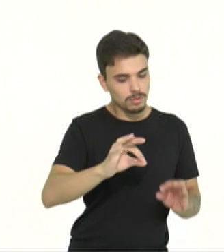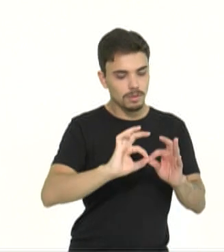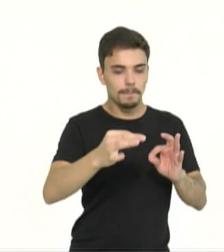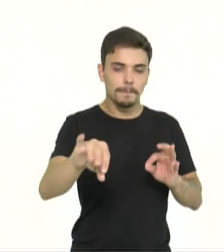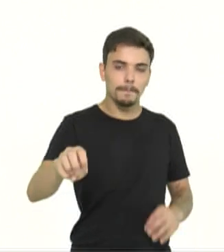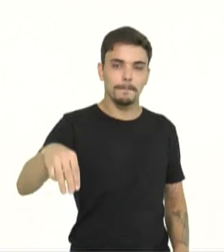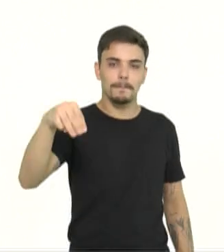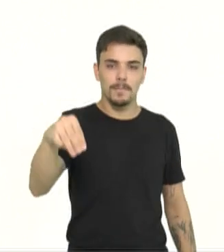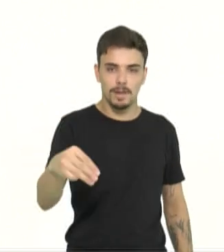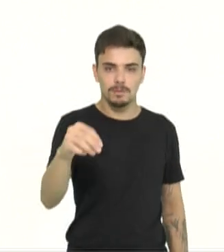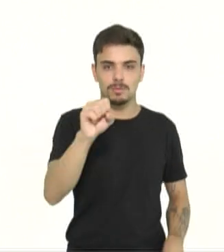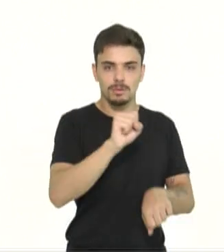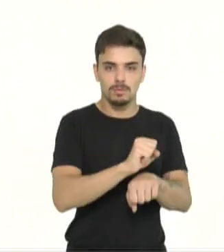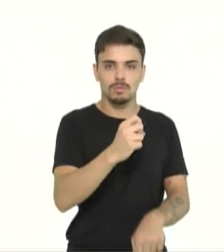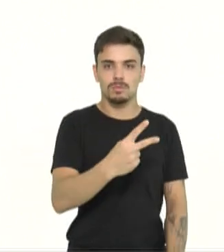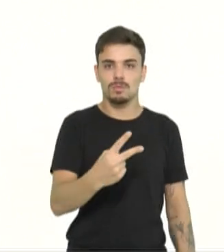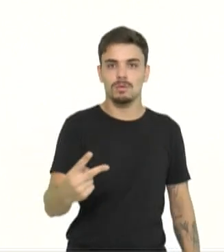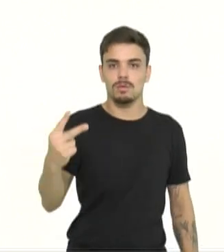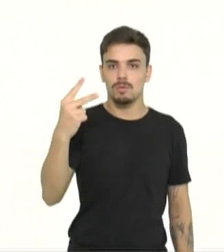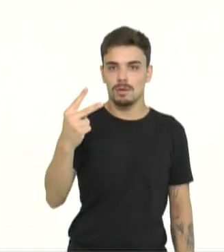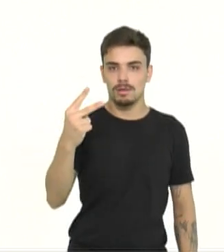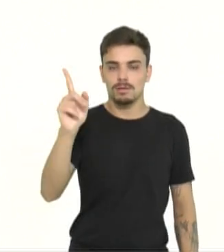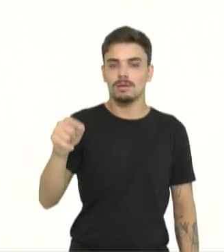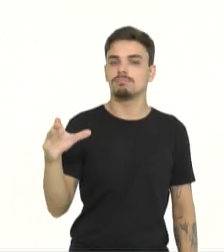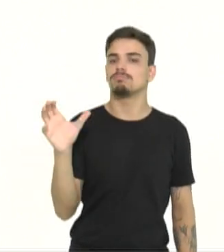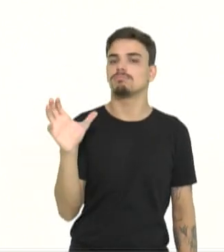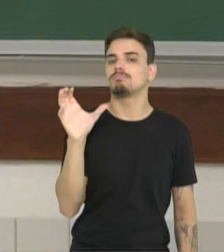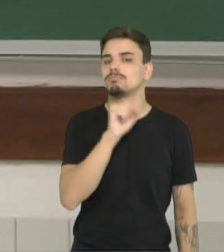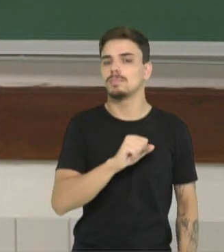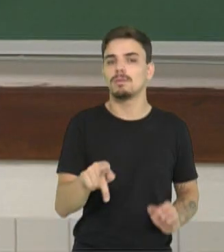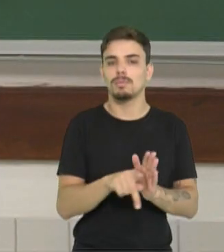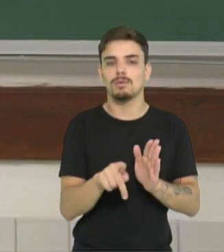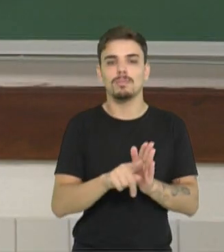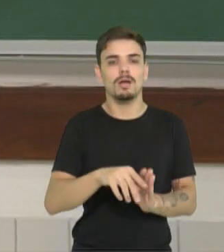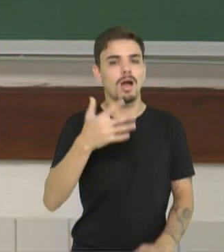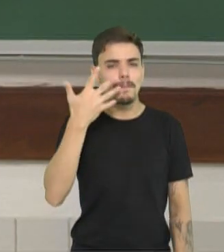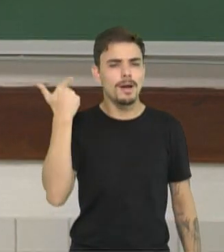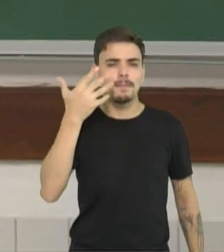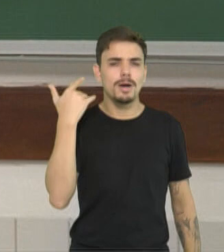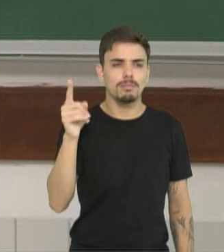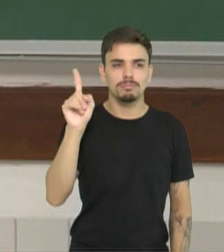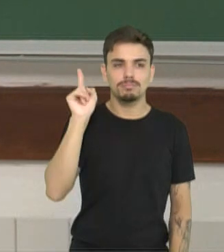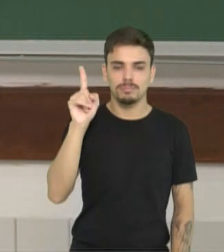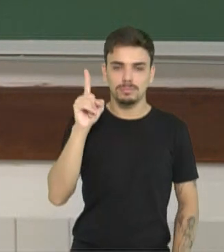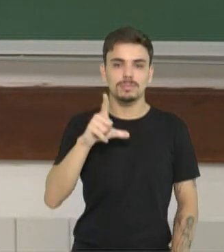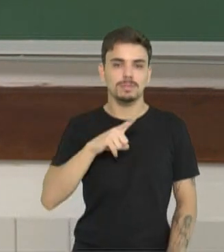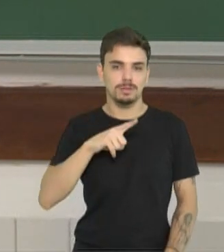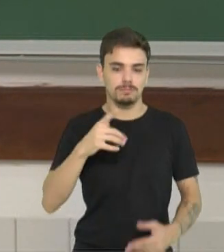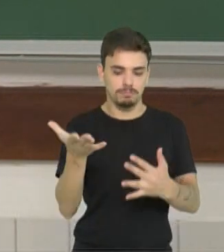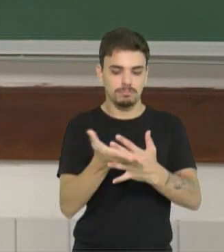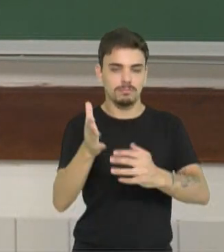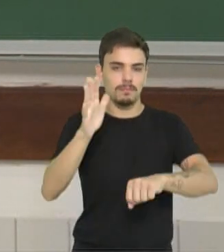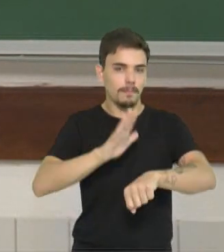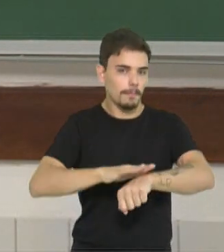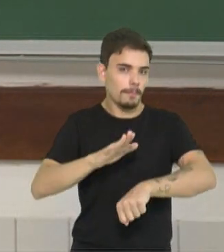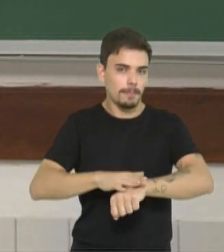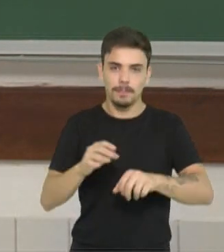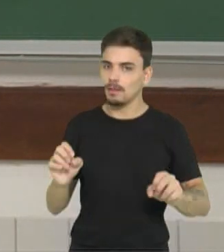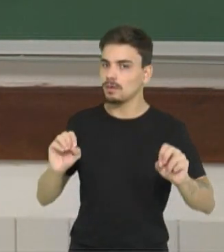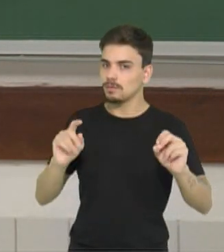ao quadrado. Então, essa foi a aceleração do guepardo nesse intervalo de tempo,